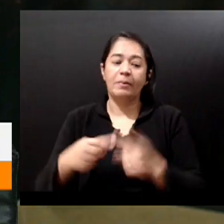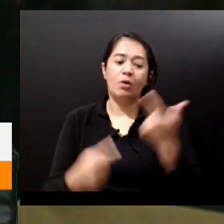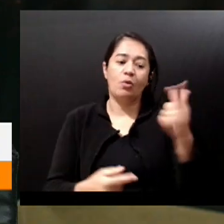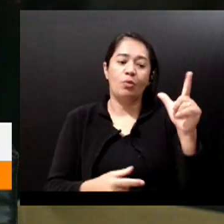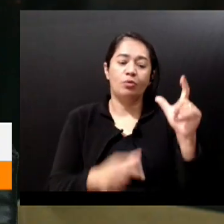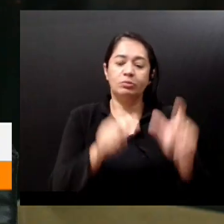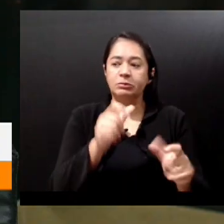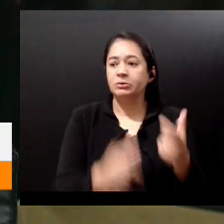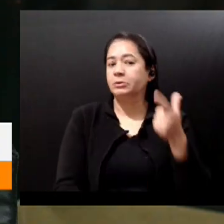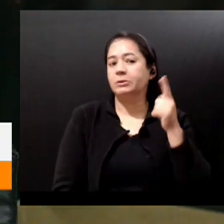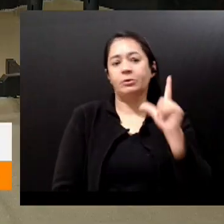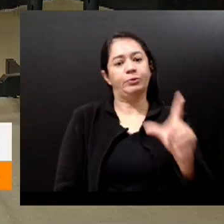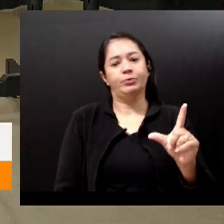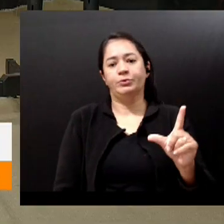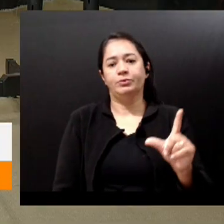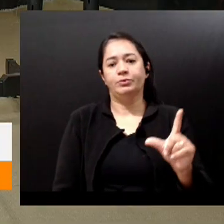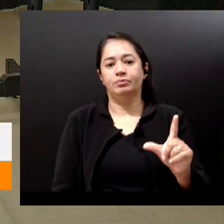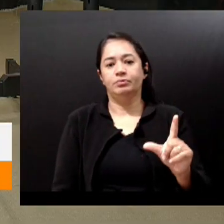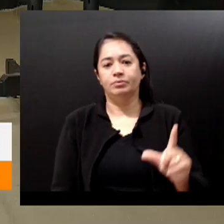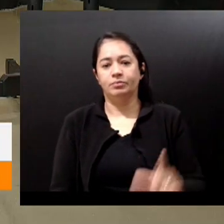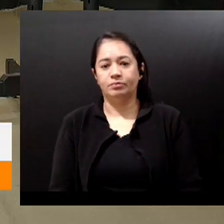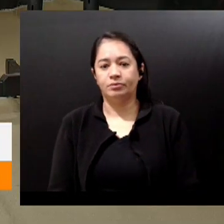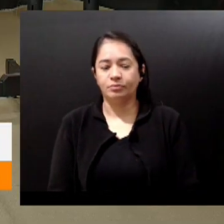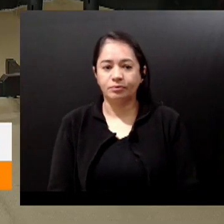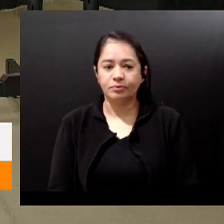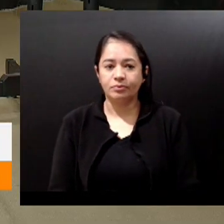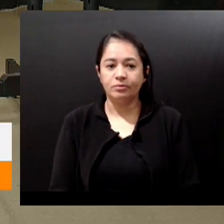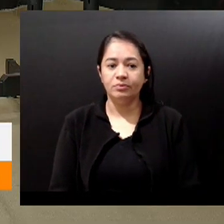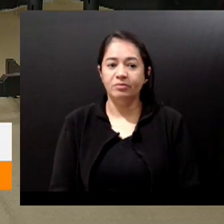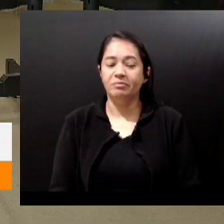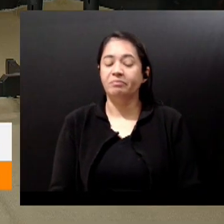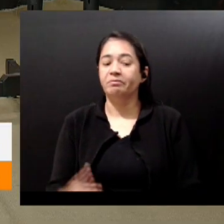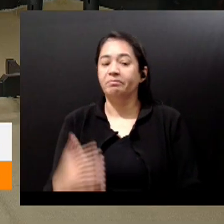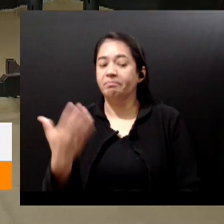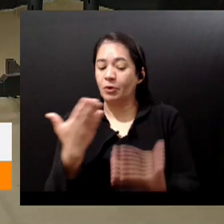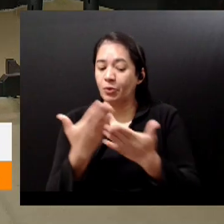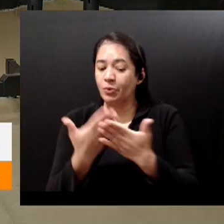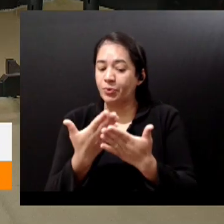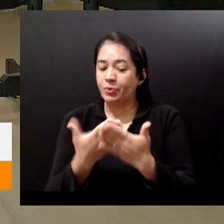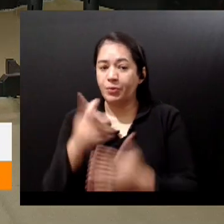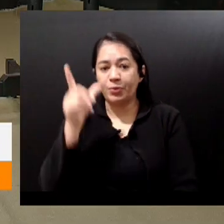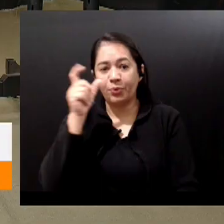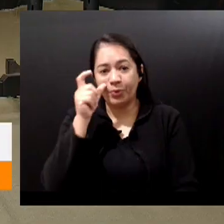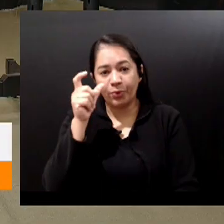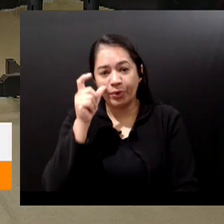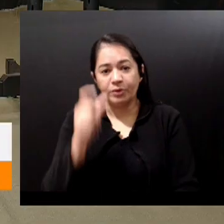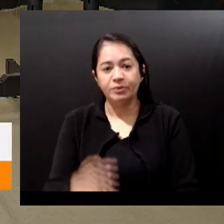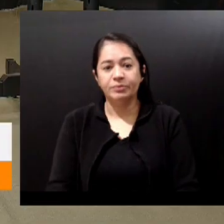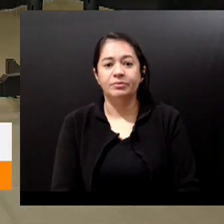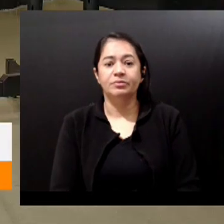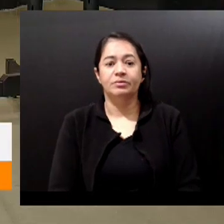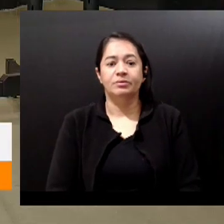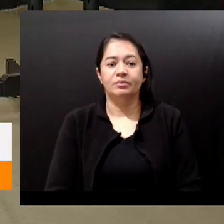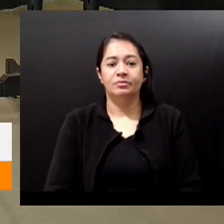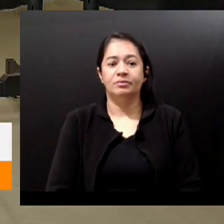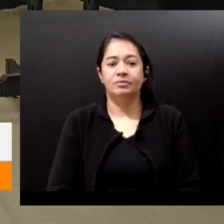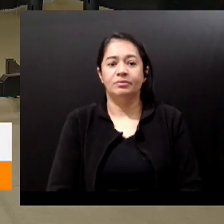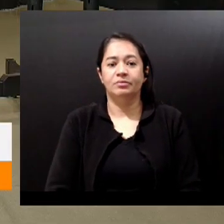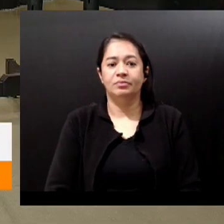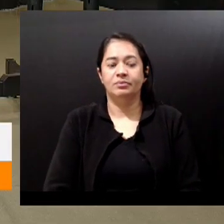música, aliás, o estudo bem interessante, Uhum. bem perspicaz o estudo. A música, ela dita o ritmo,